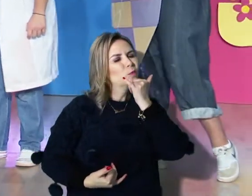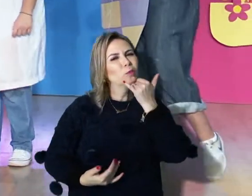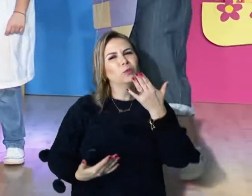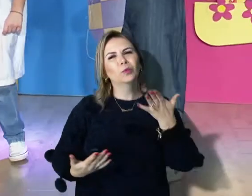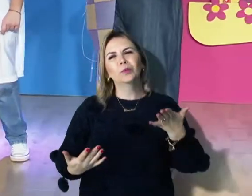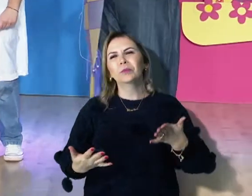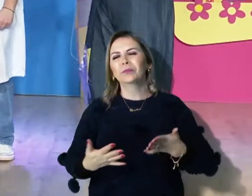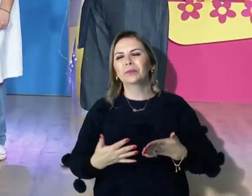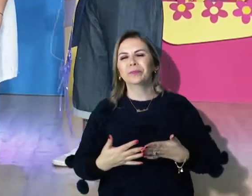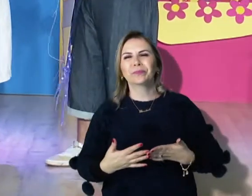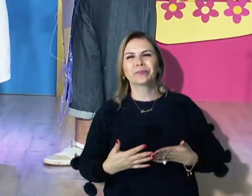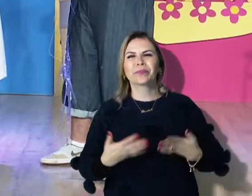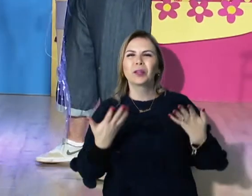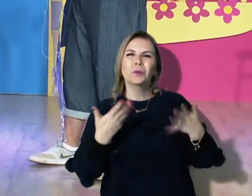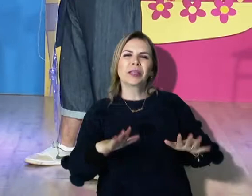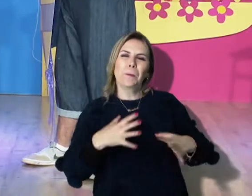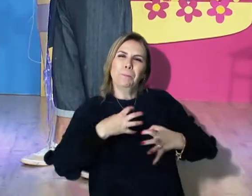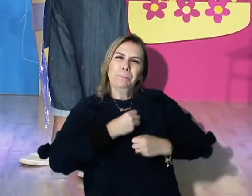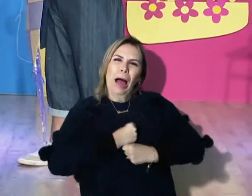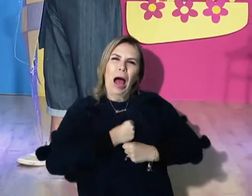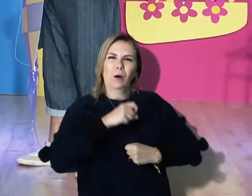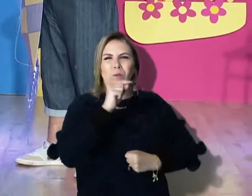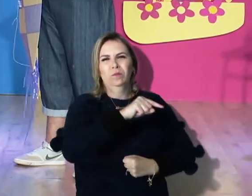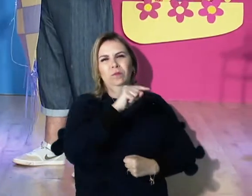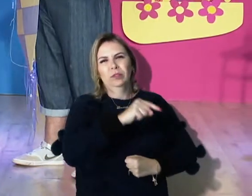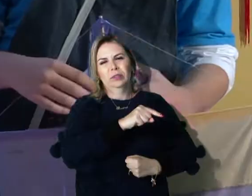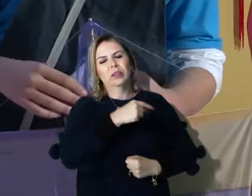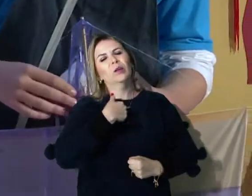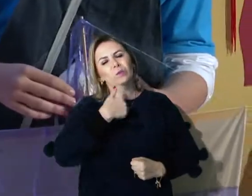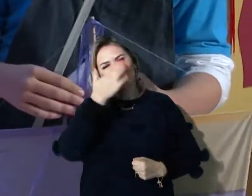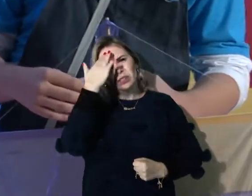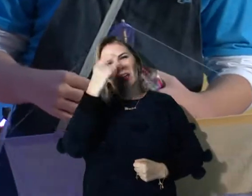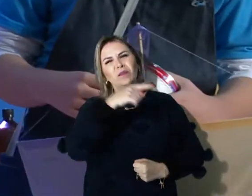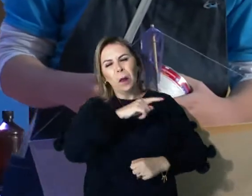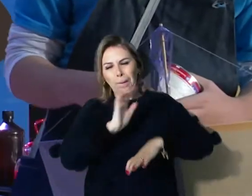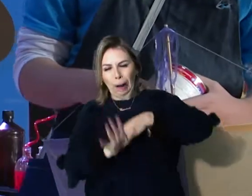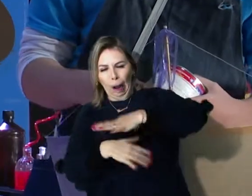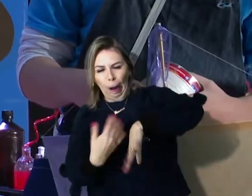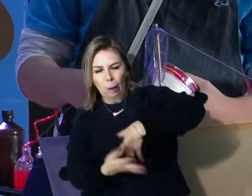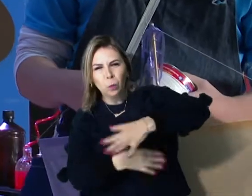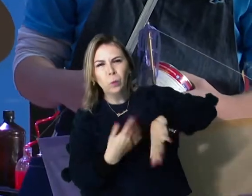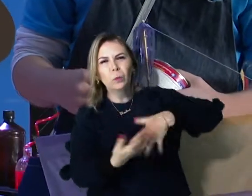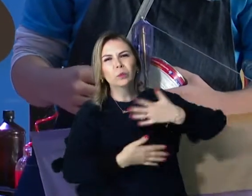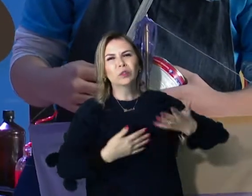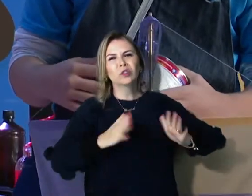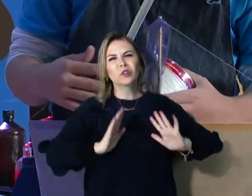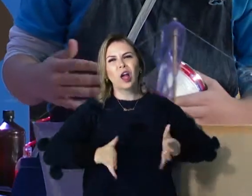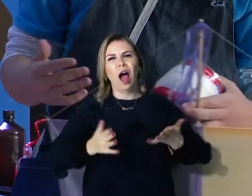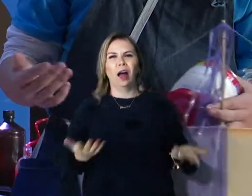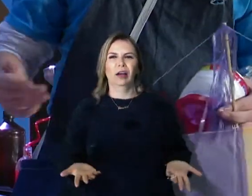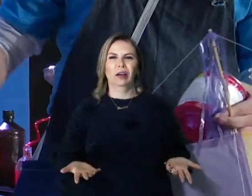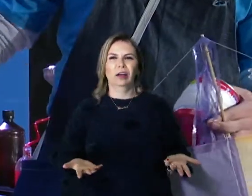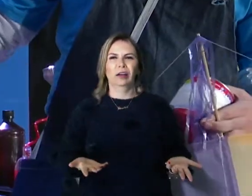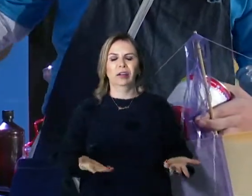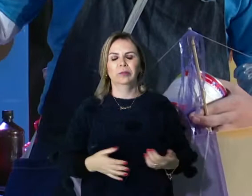Desculpa, Gigi. Eu não queria te magoar. Mas é que você fez a maior bagunça no meu